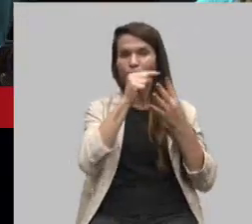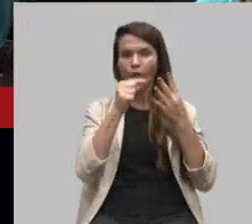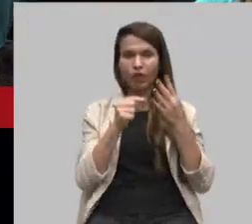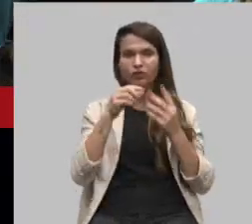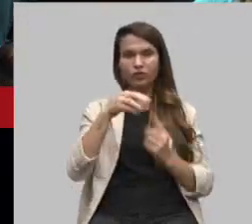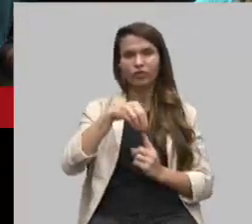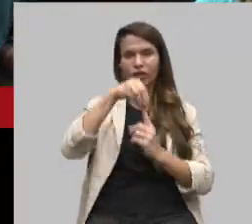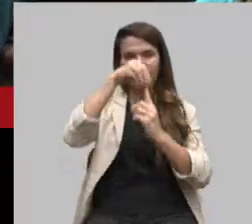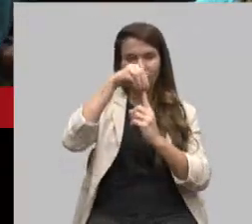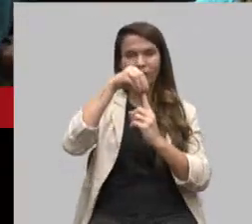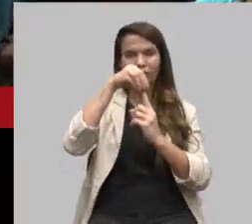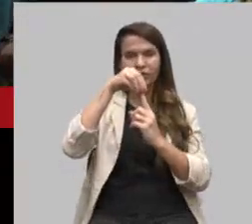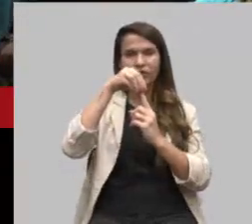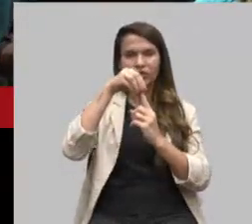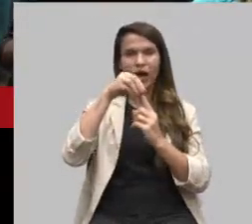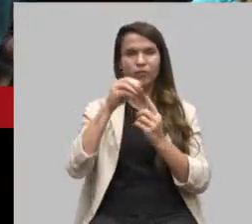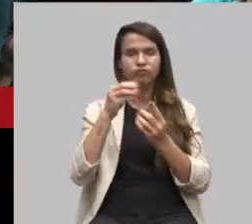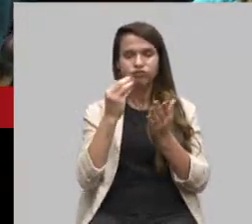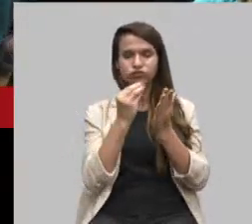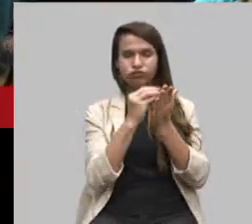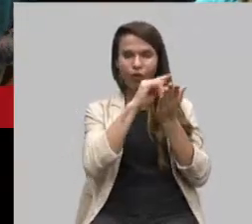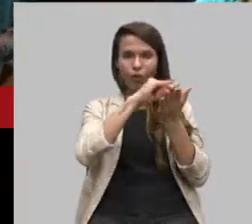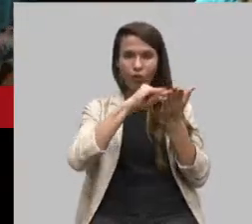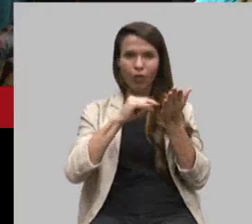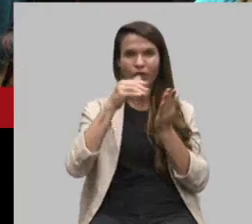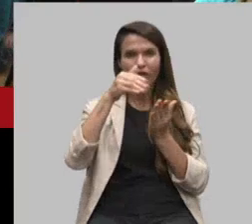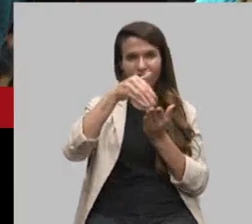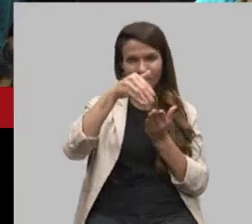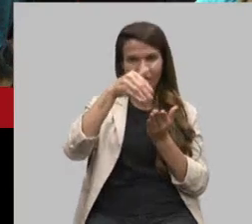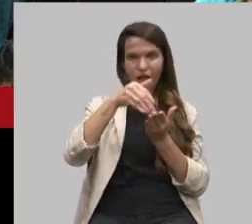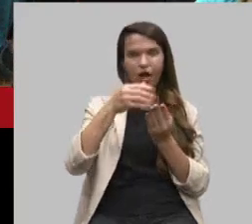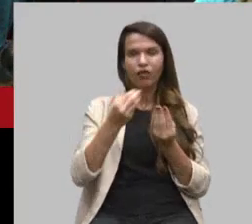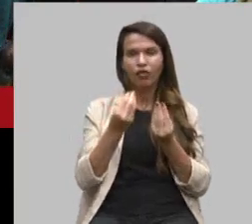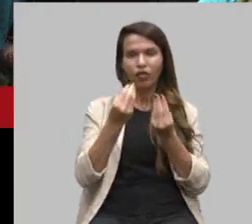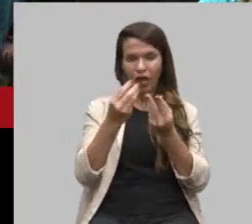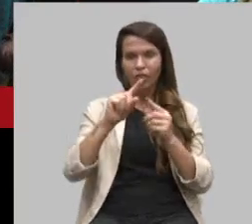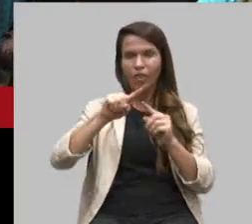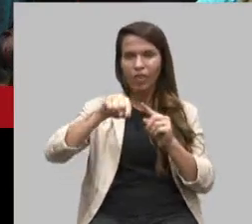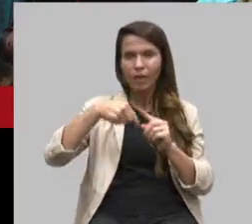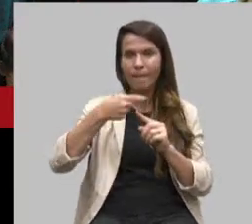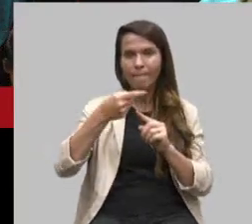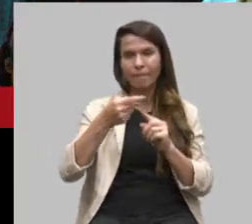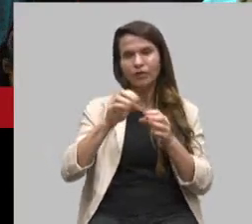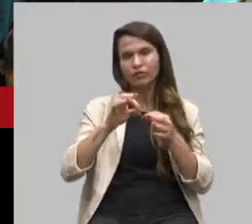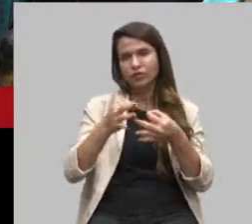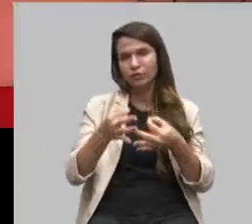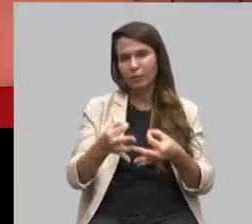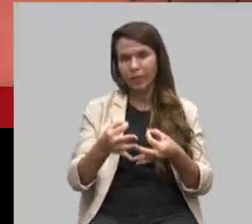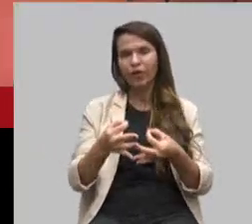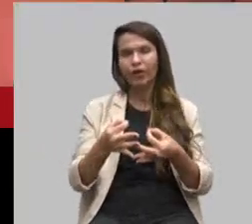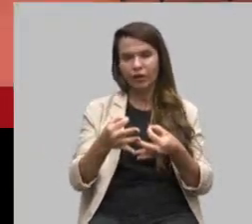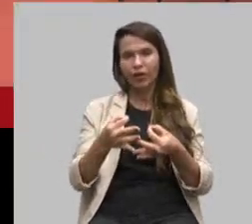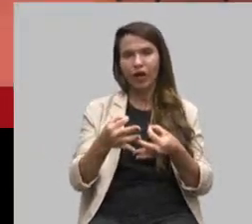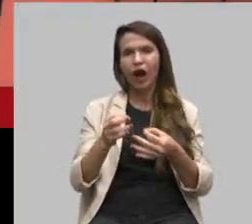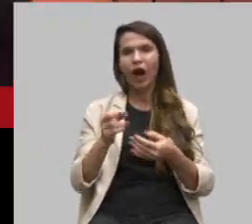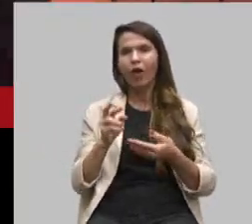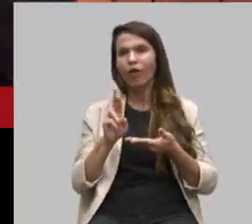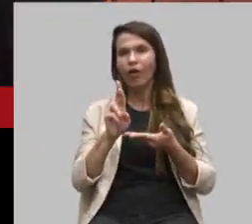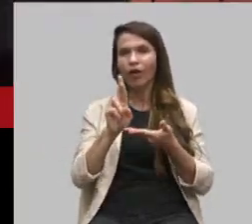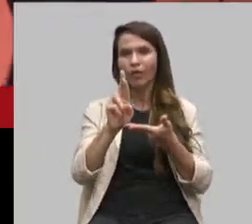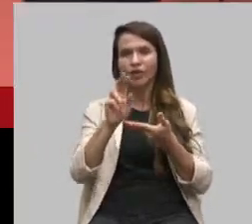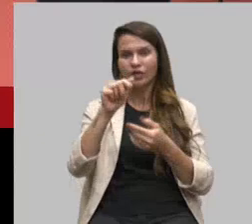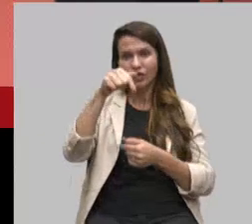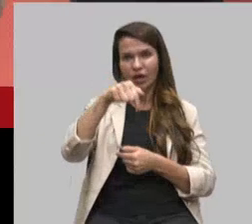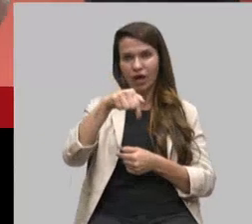farão parte do documento final que será entregue daqui a pouco simbolicamente H um representante aqui